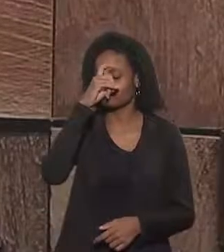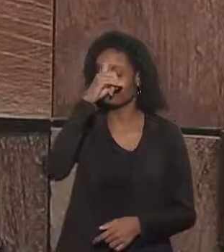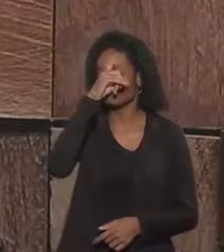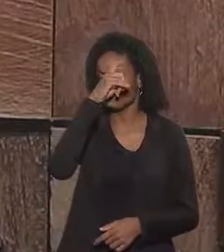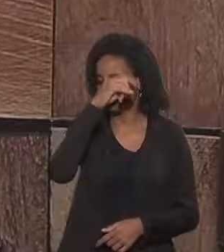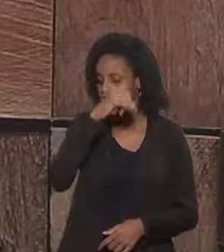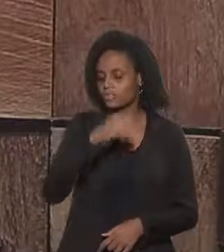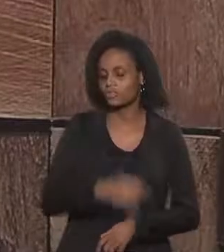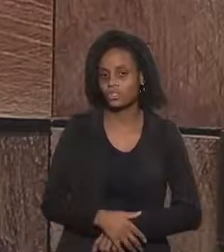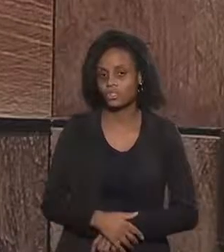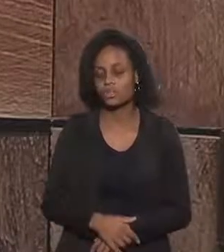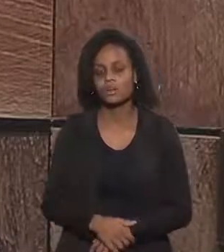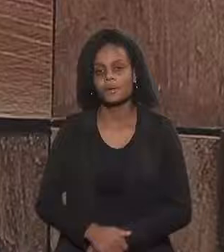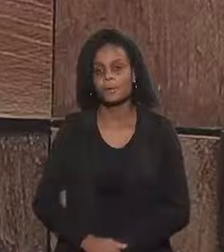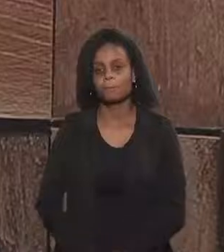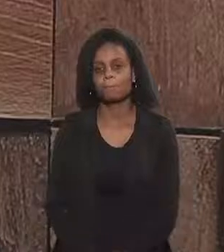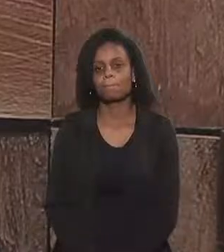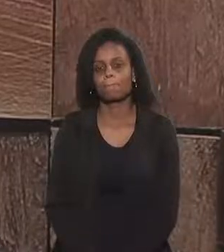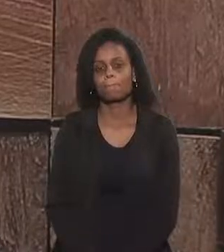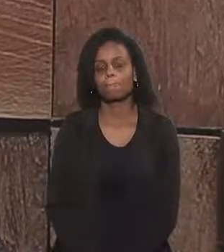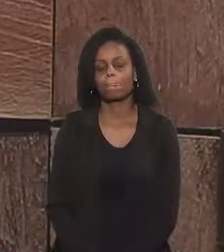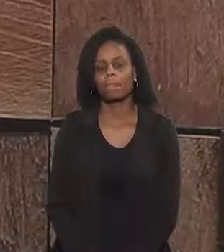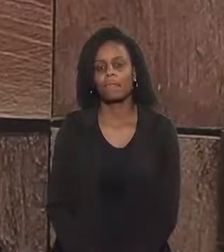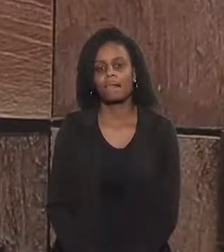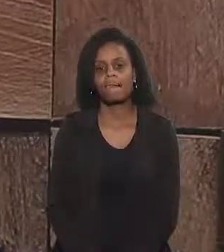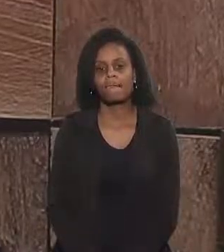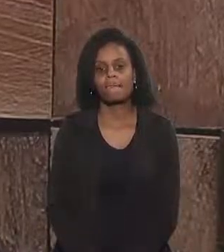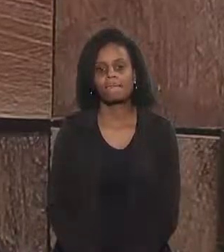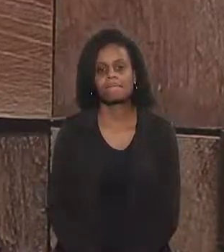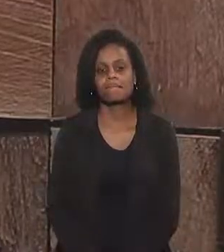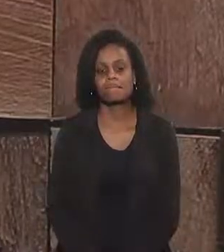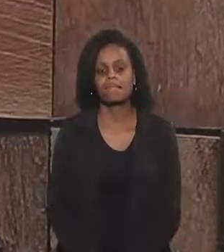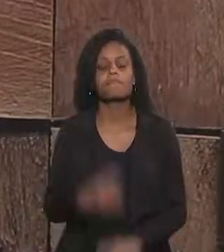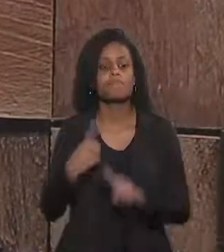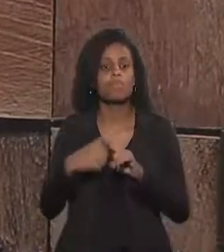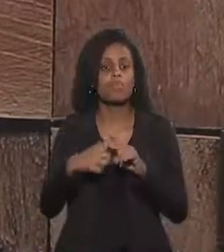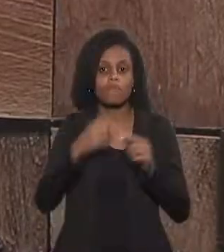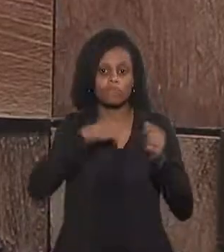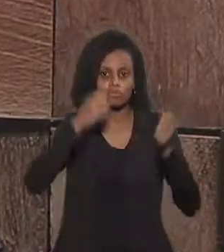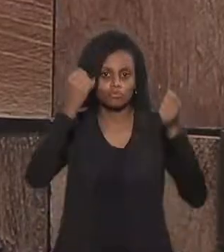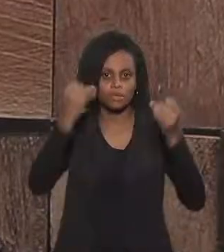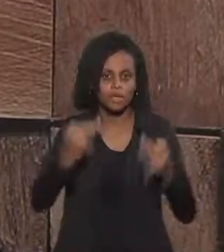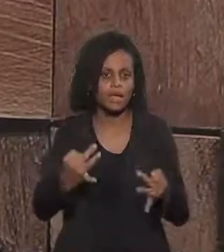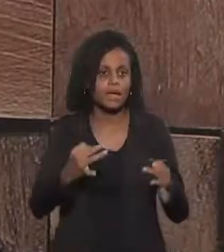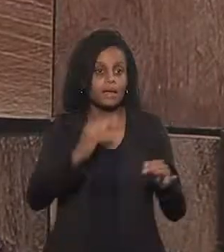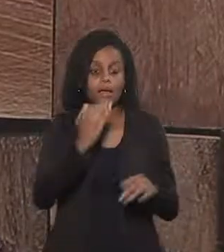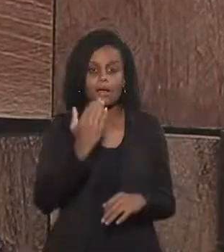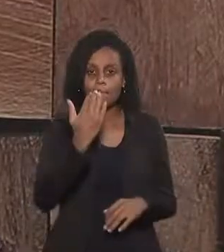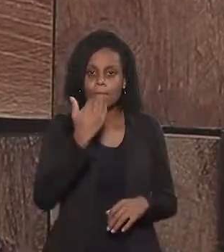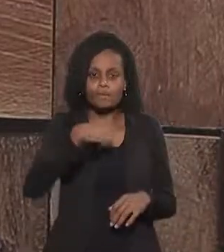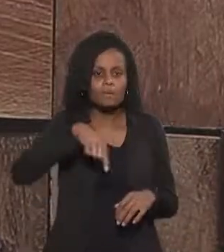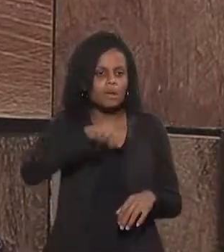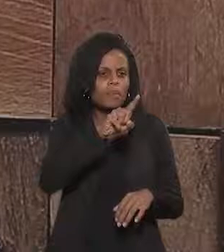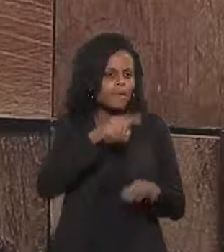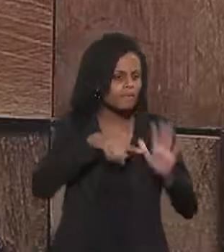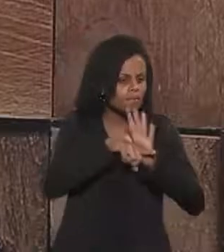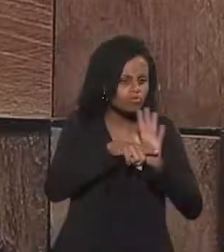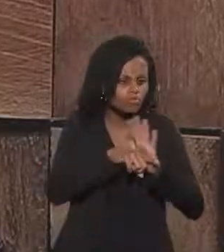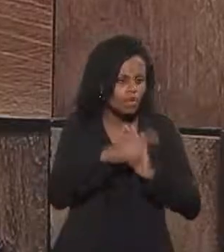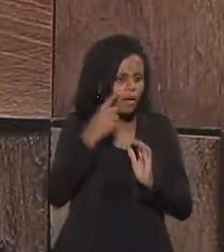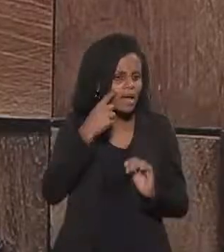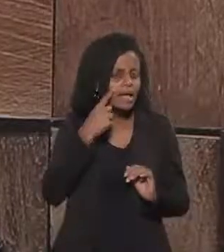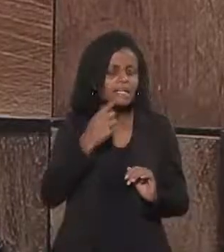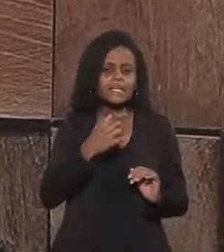difícil, porque lá é impressionante. Por exemplo, eu vou te falar uma coisa, me chamaram para dar um parecer de uma criança que ia